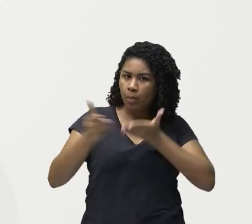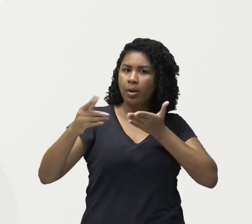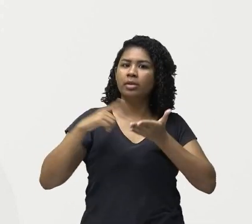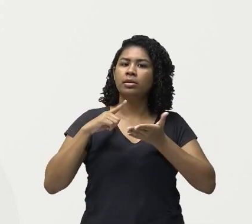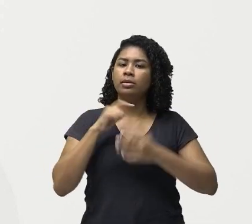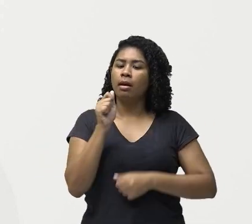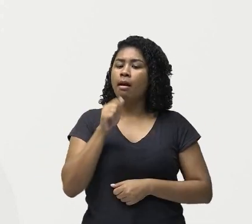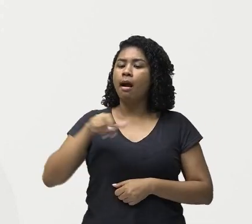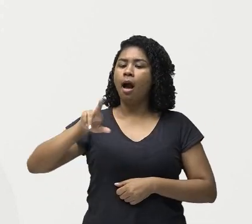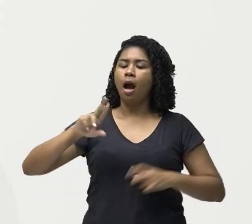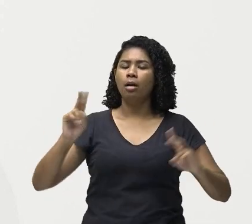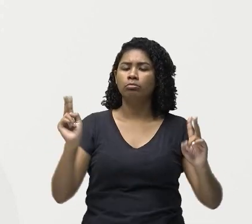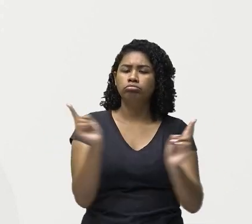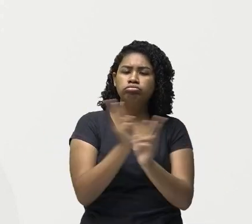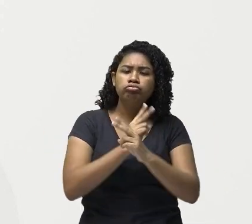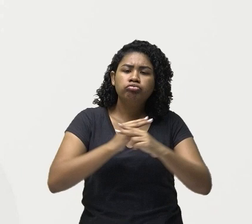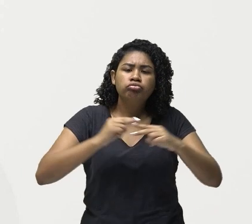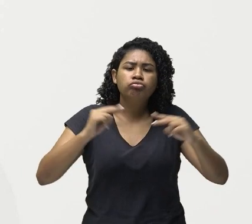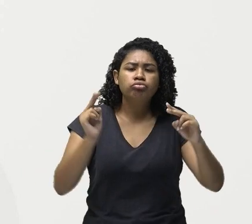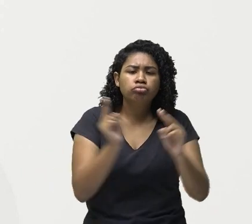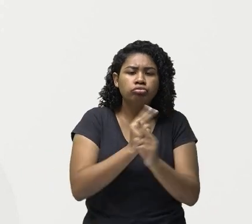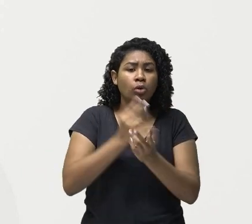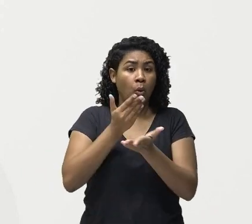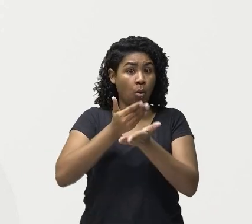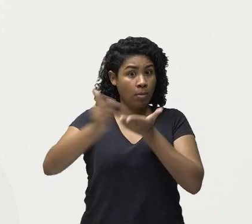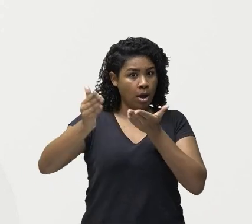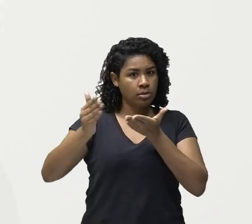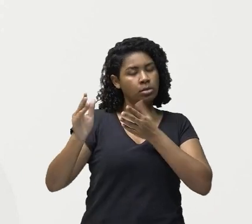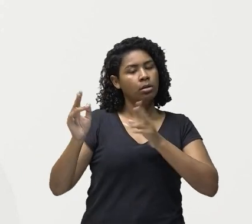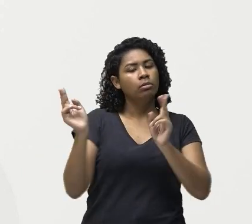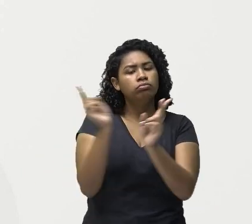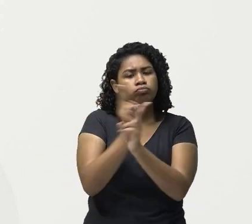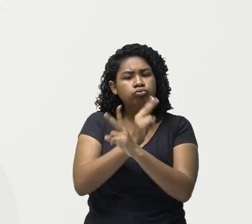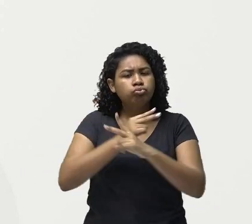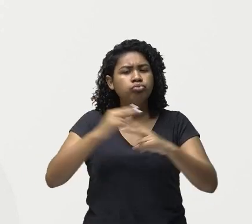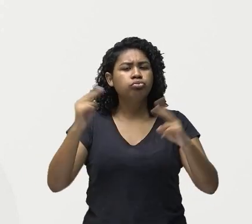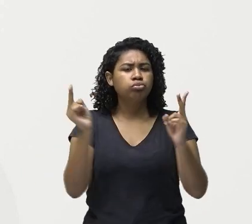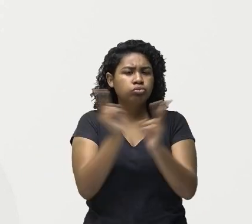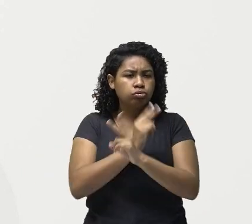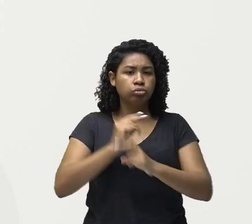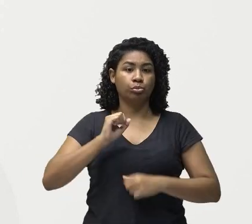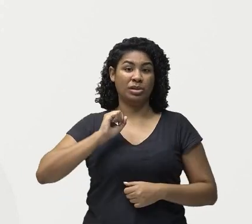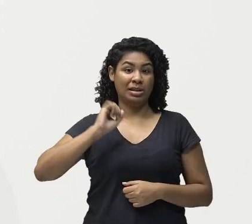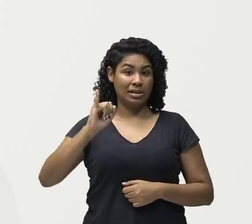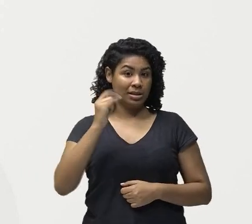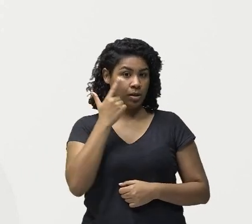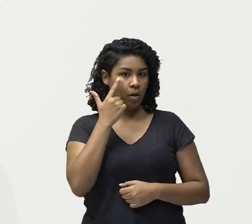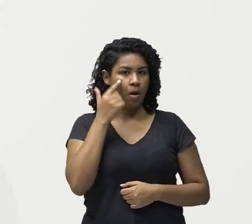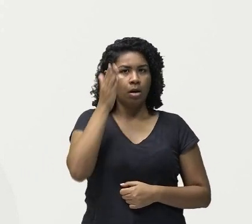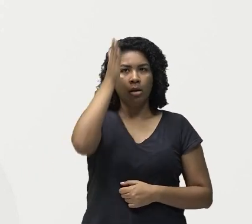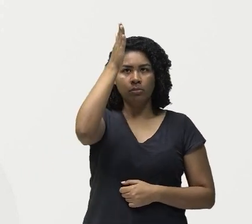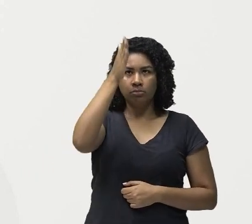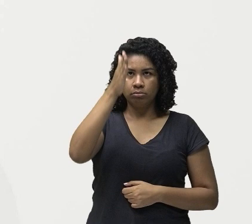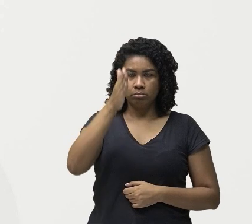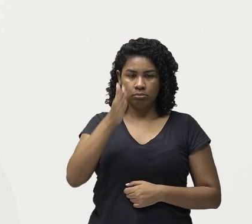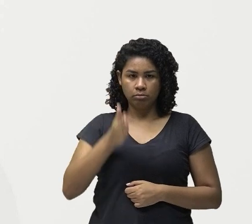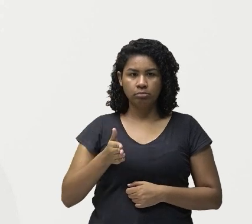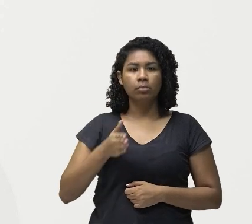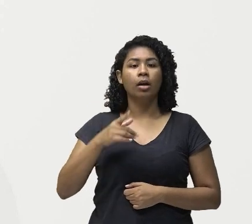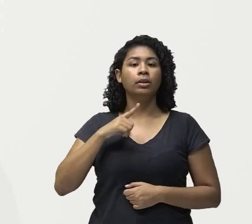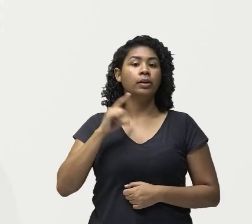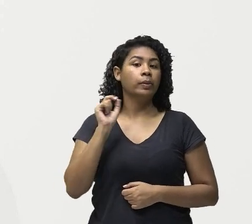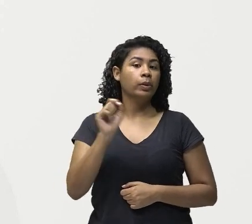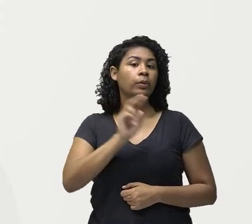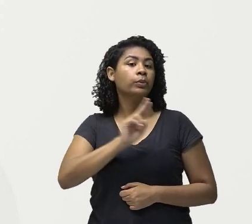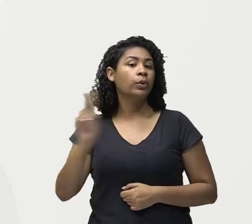de ar ou vento. Quando esse deslocamento é vertical, é chamado